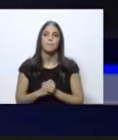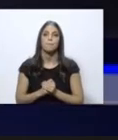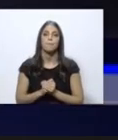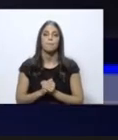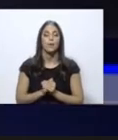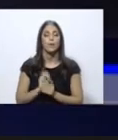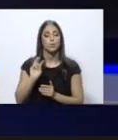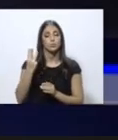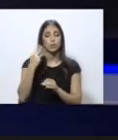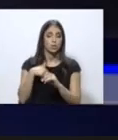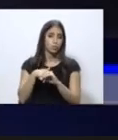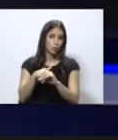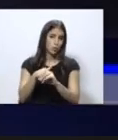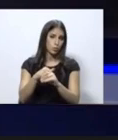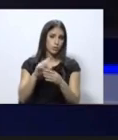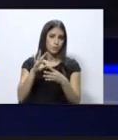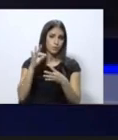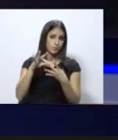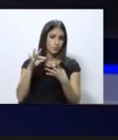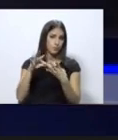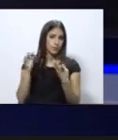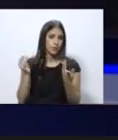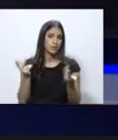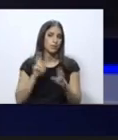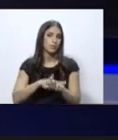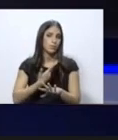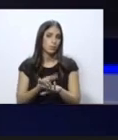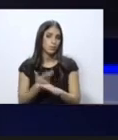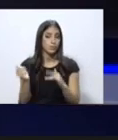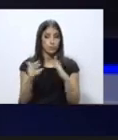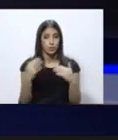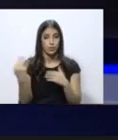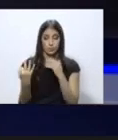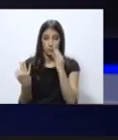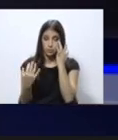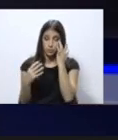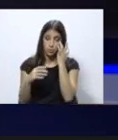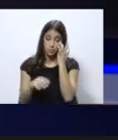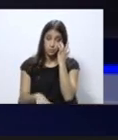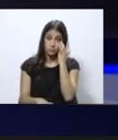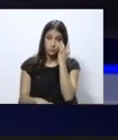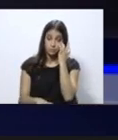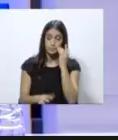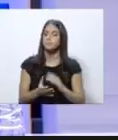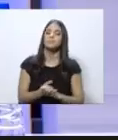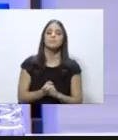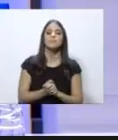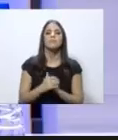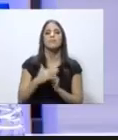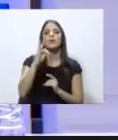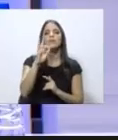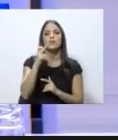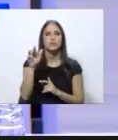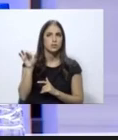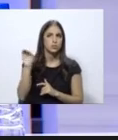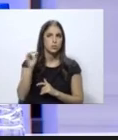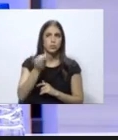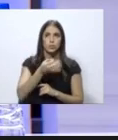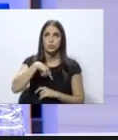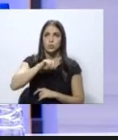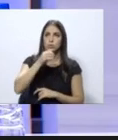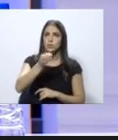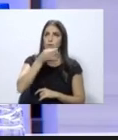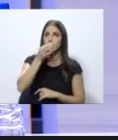Os três primeiros reforços portistas aqui retratados. Francisco, há pouco já estávamos a falar do